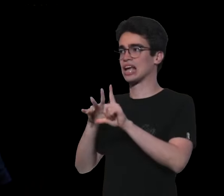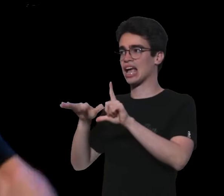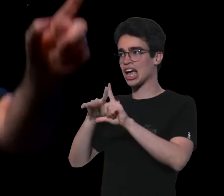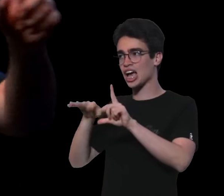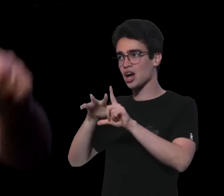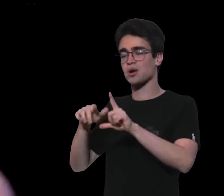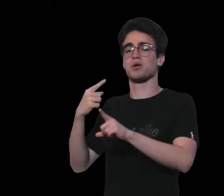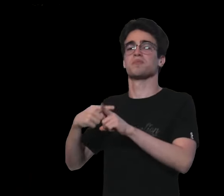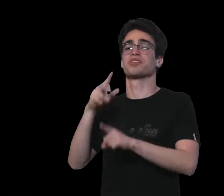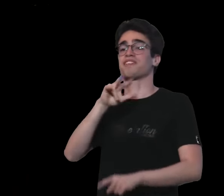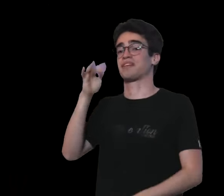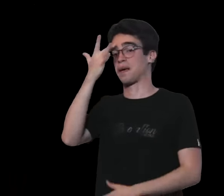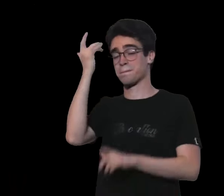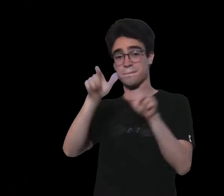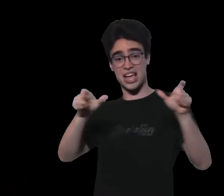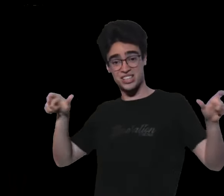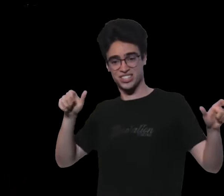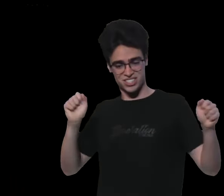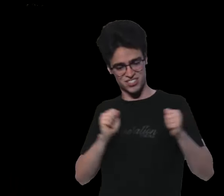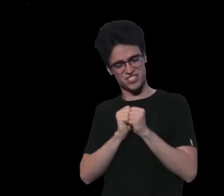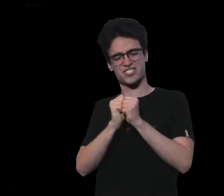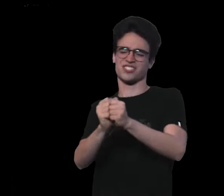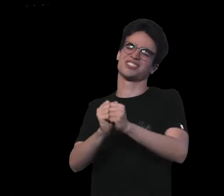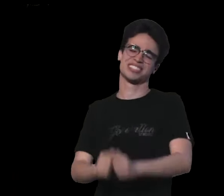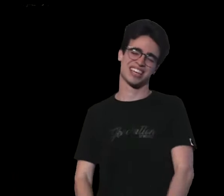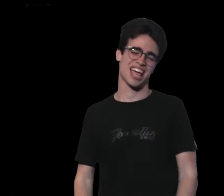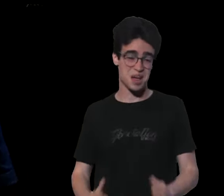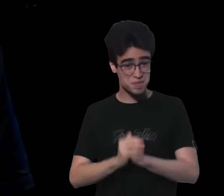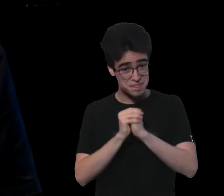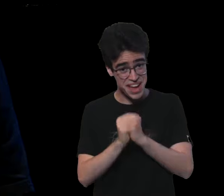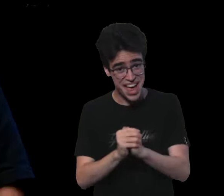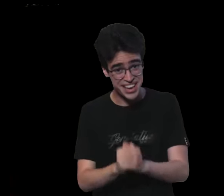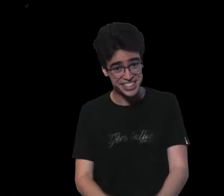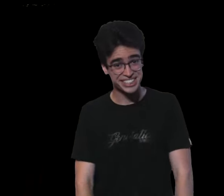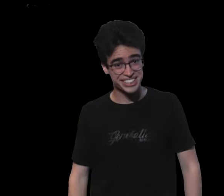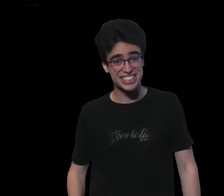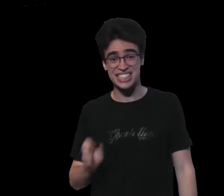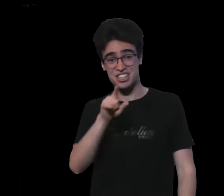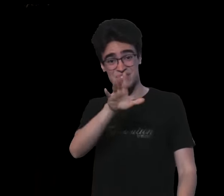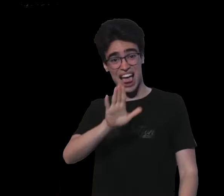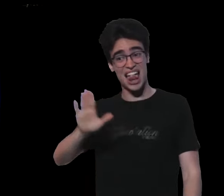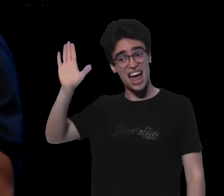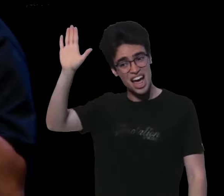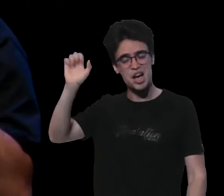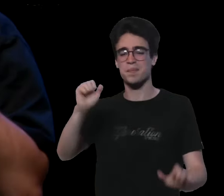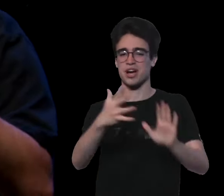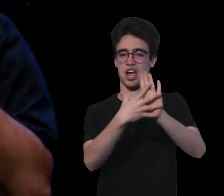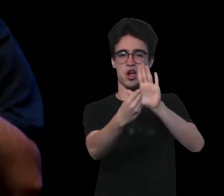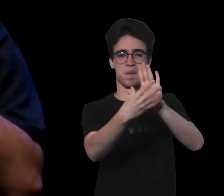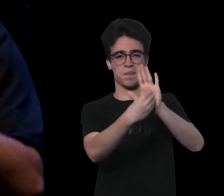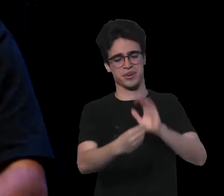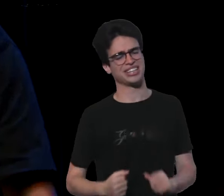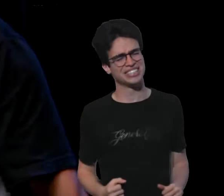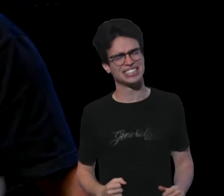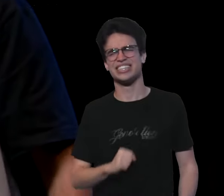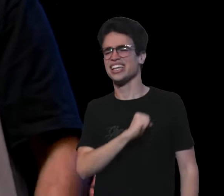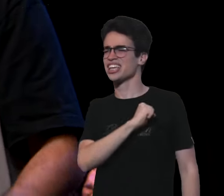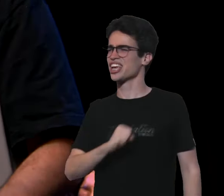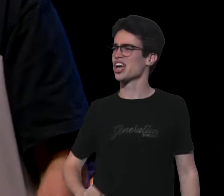pessoas que vão te levar para o céu também. Amém, gente? Por isso você levantou a sua mão, repete assim comigo: Senhor Jesus,